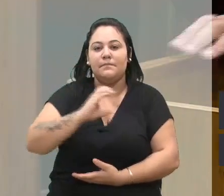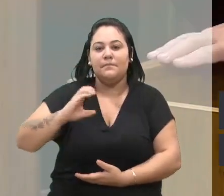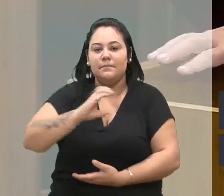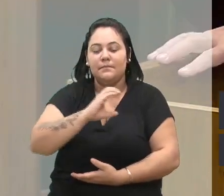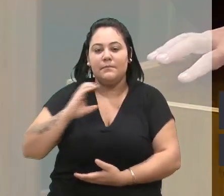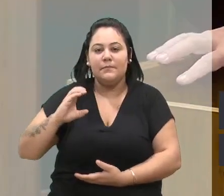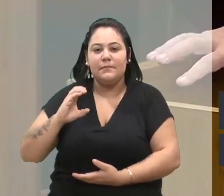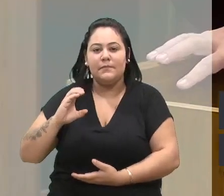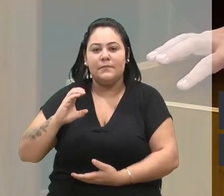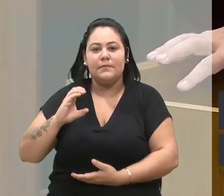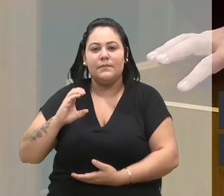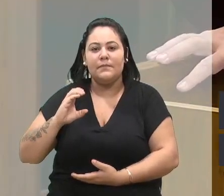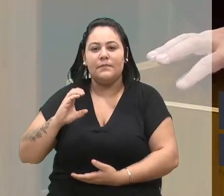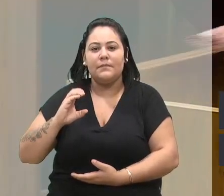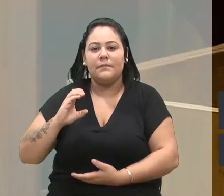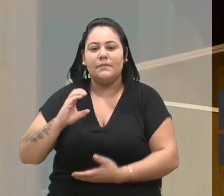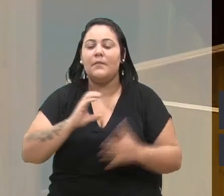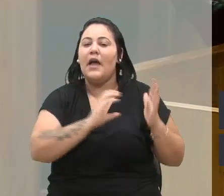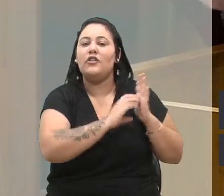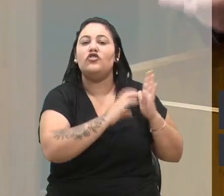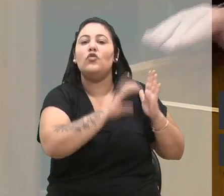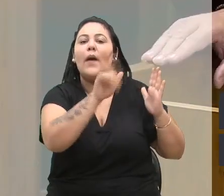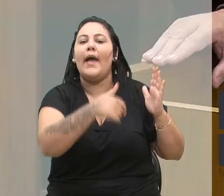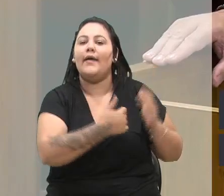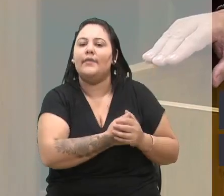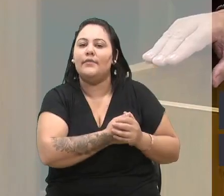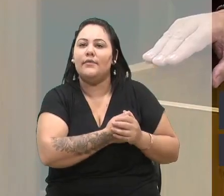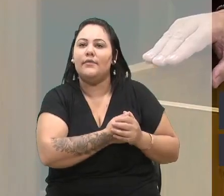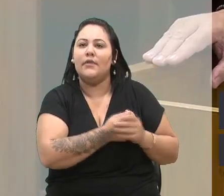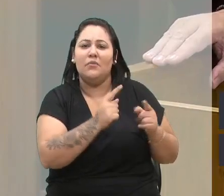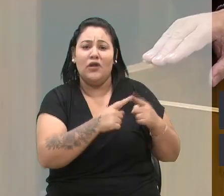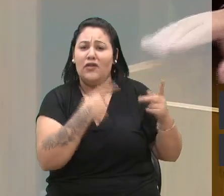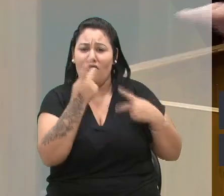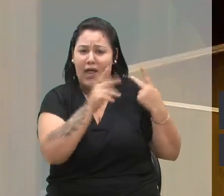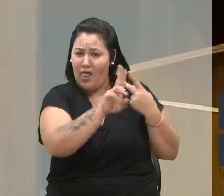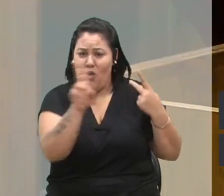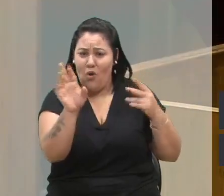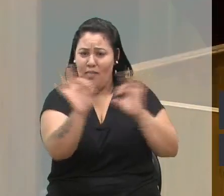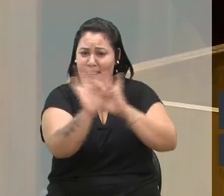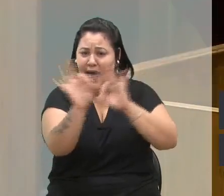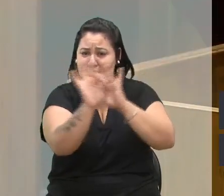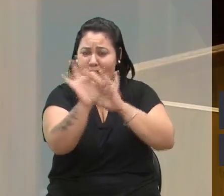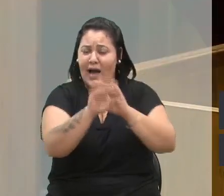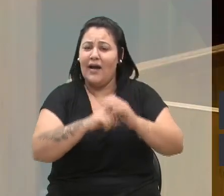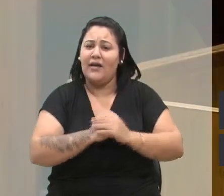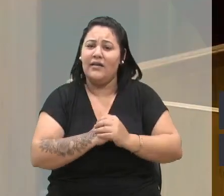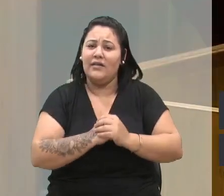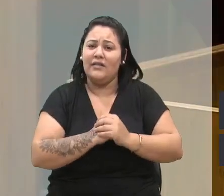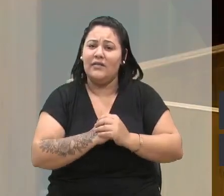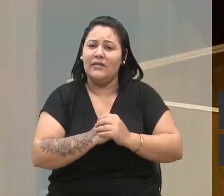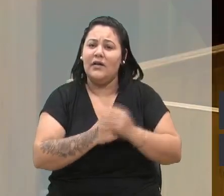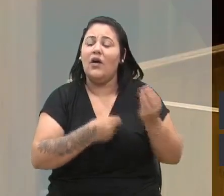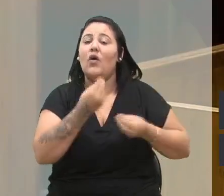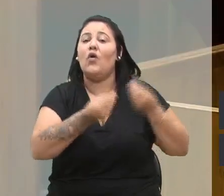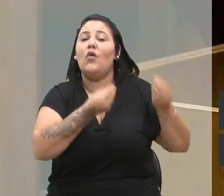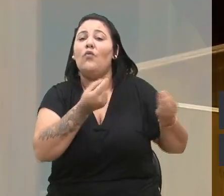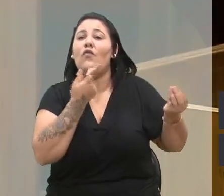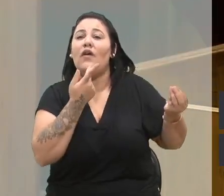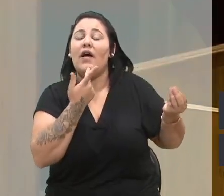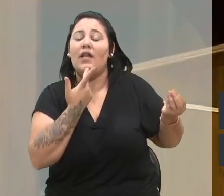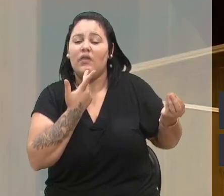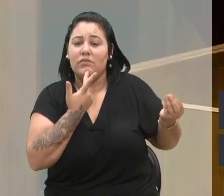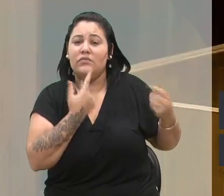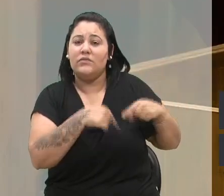partido ele é? Porque não se dizem nomes, né? Mas como tudo são suspensões, vamos ver,